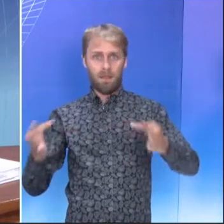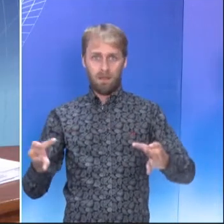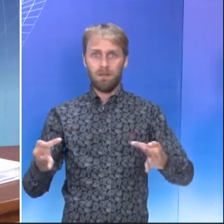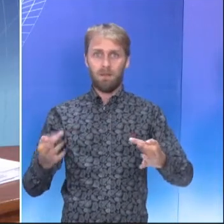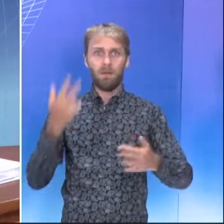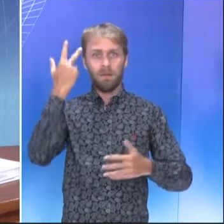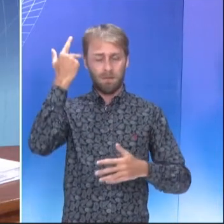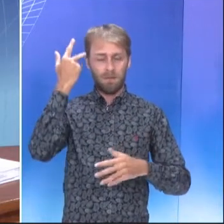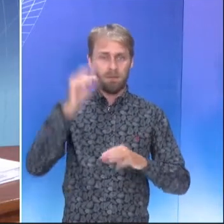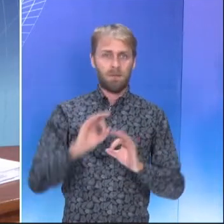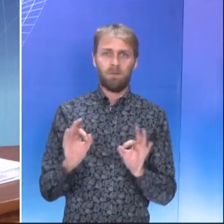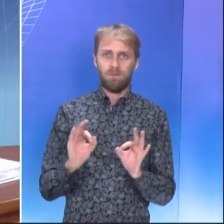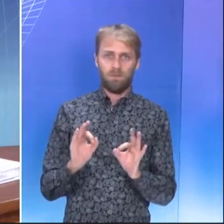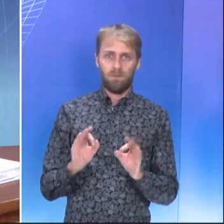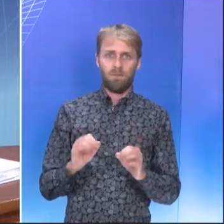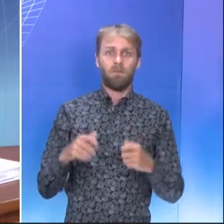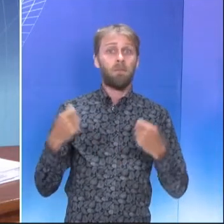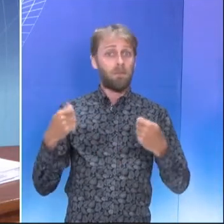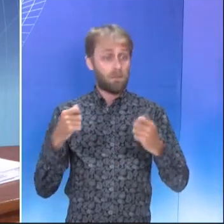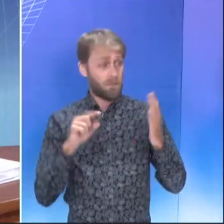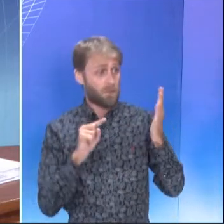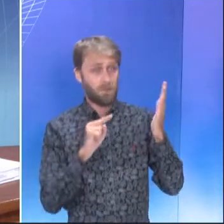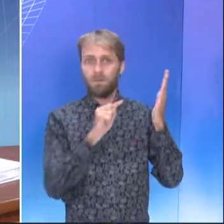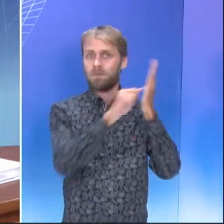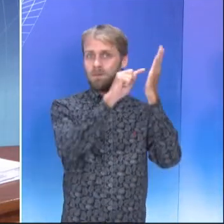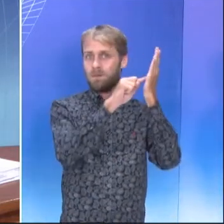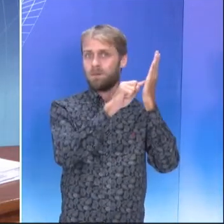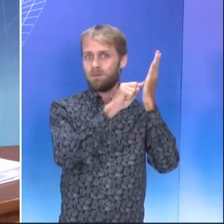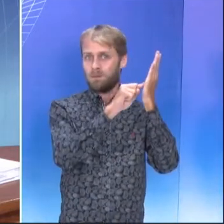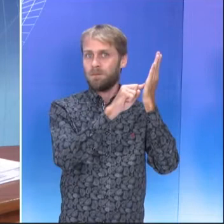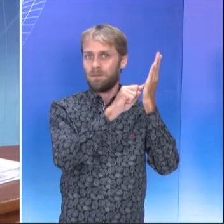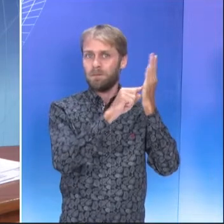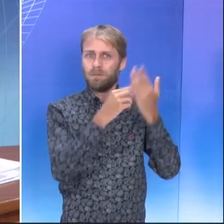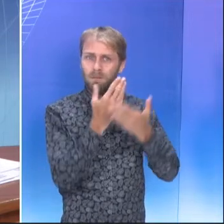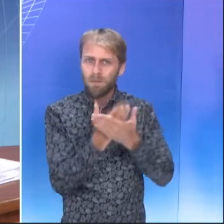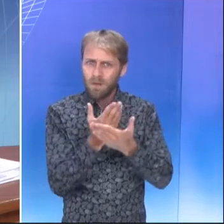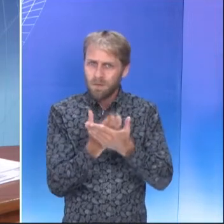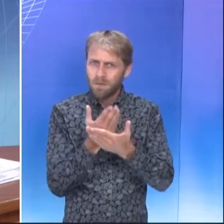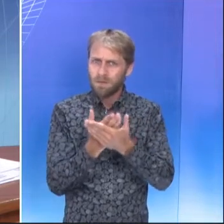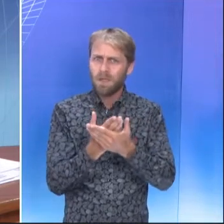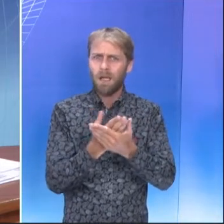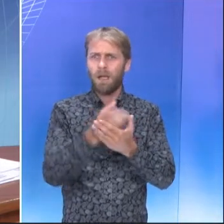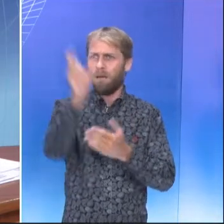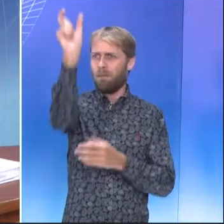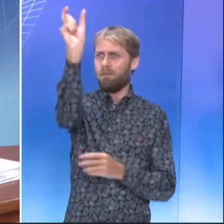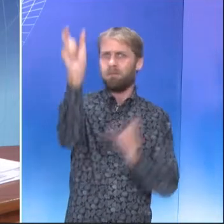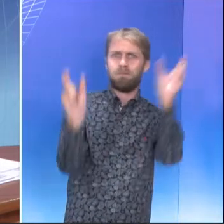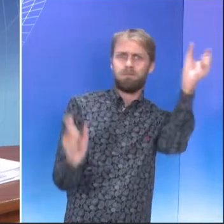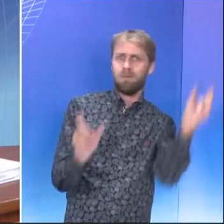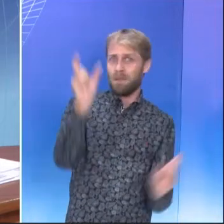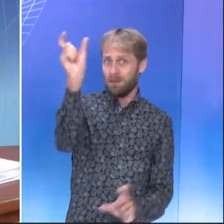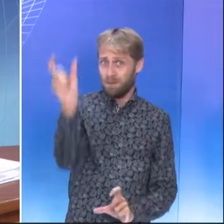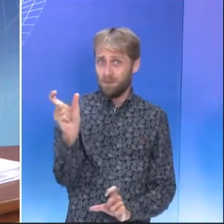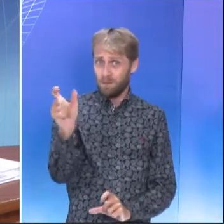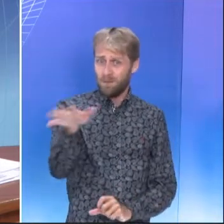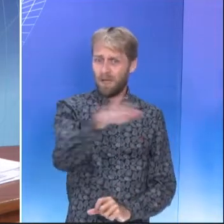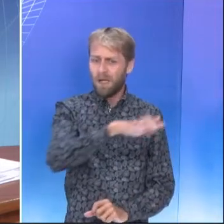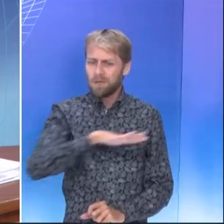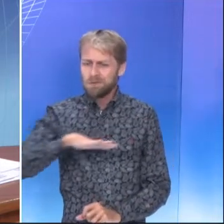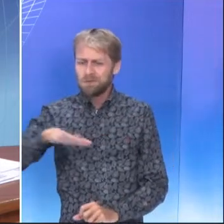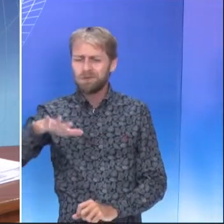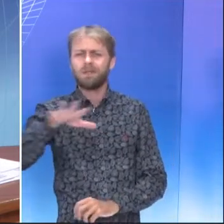de estudo. Ela tem como objetivo estudar os indivíduos, as sociedades, a forma como